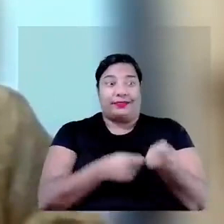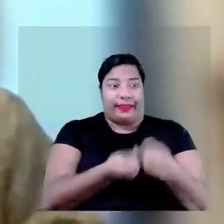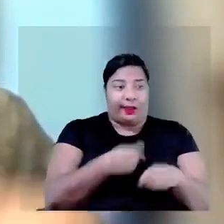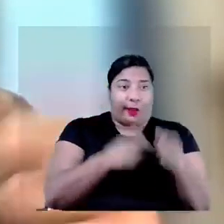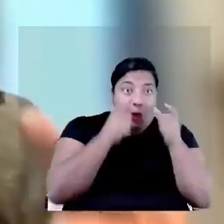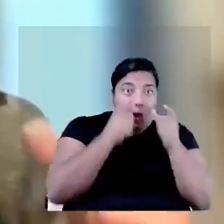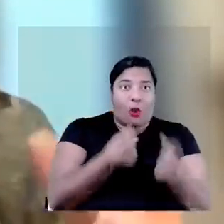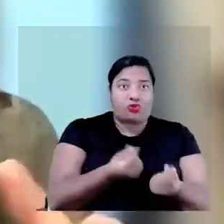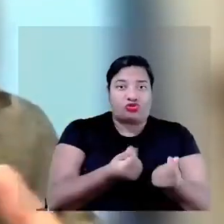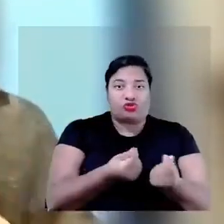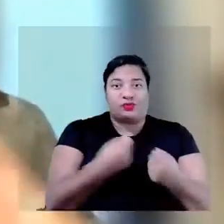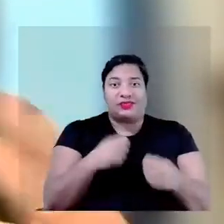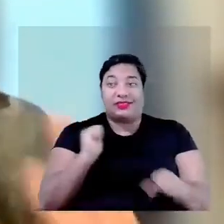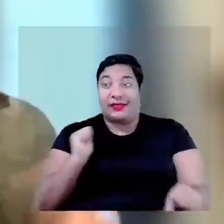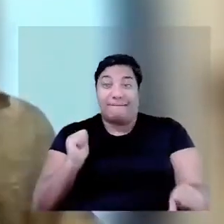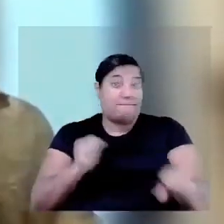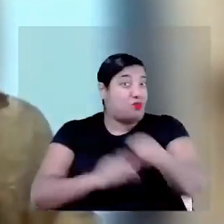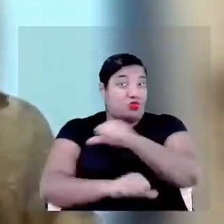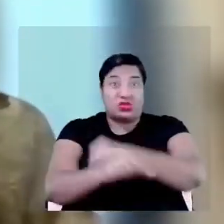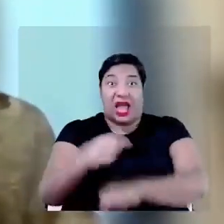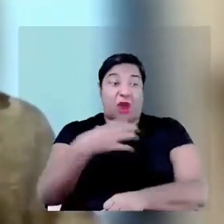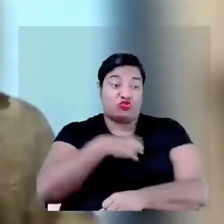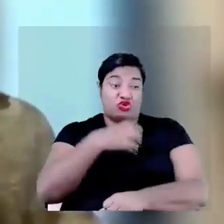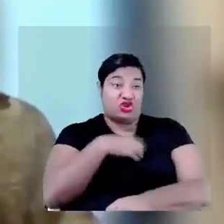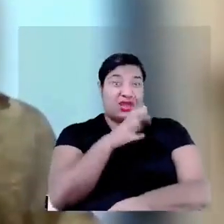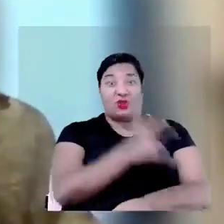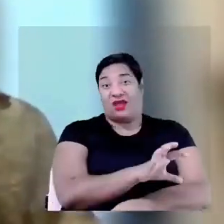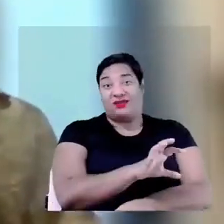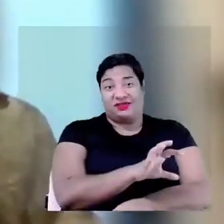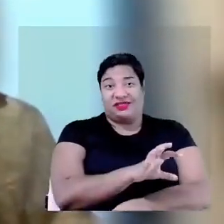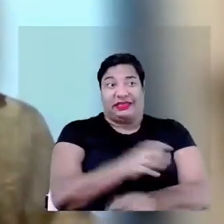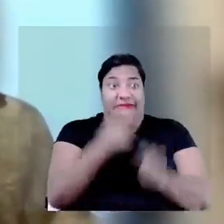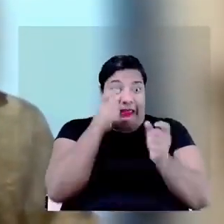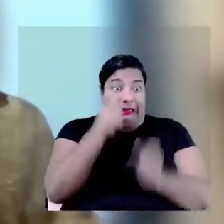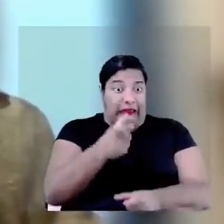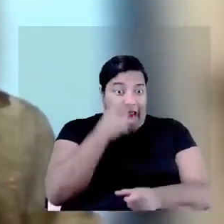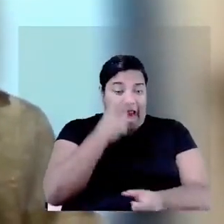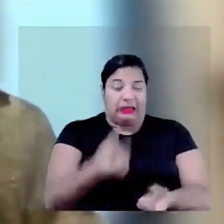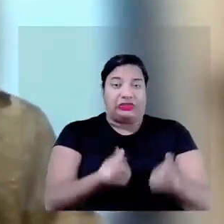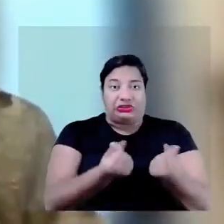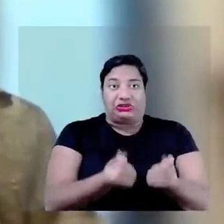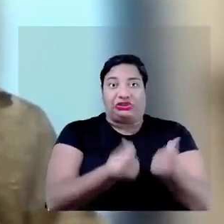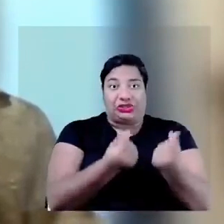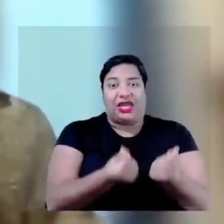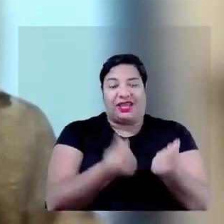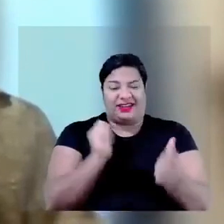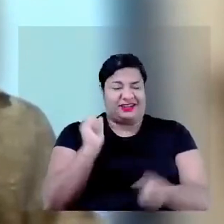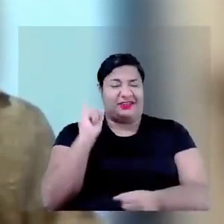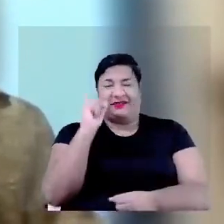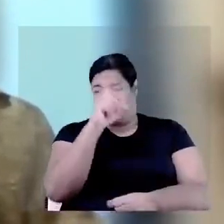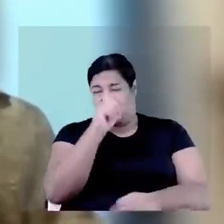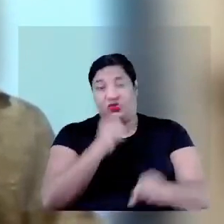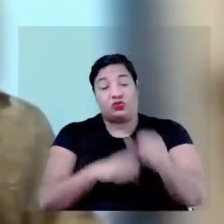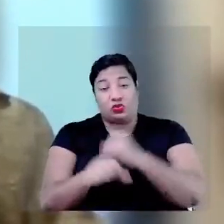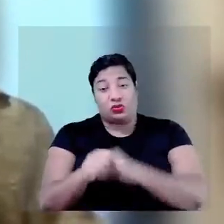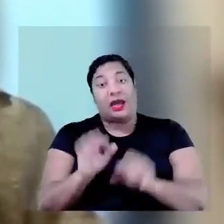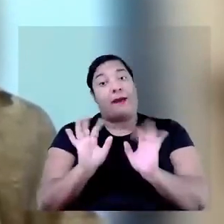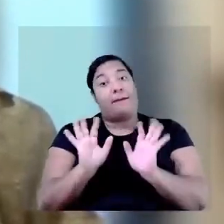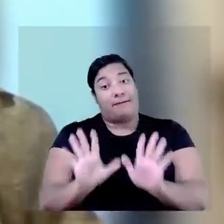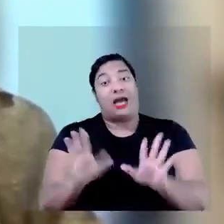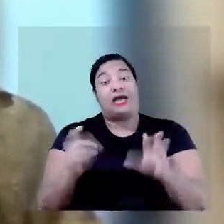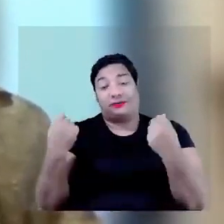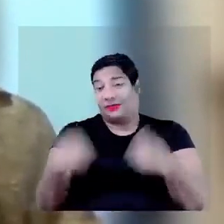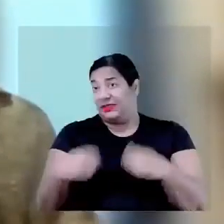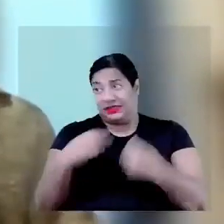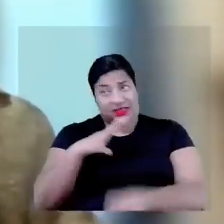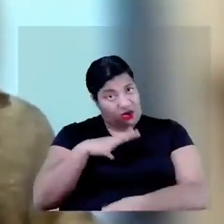um status quo de interesses econômicos é muito difícil, mas é uma questão que precisa ser enfrentada